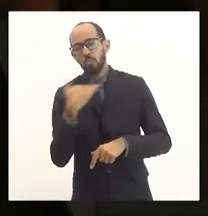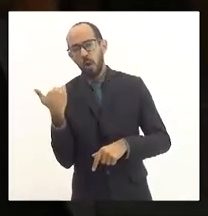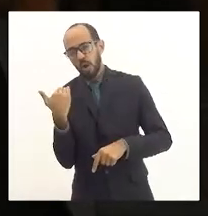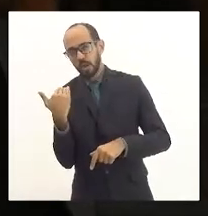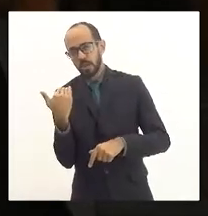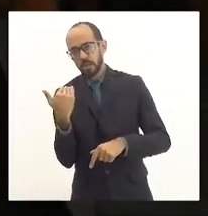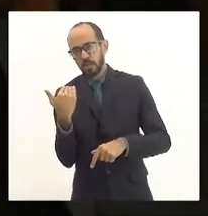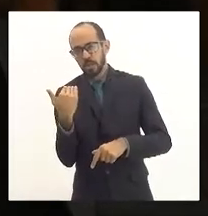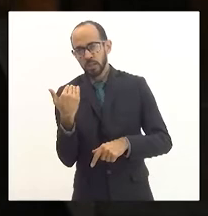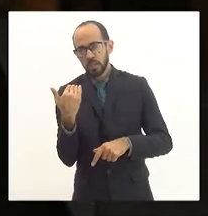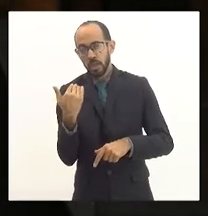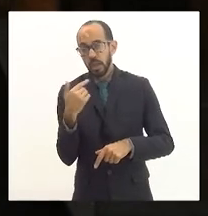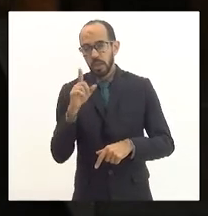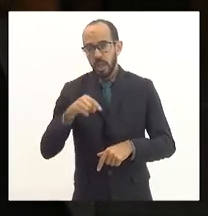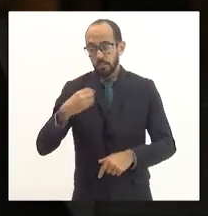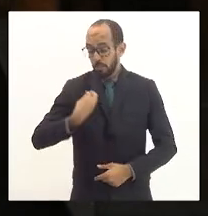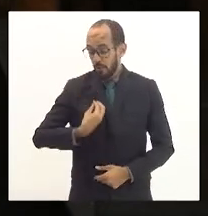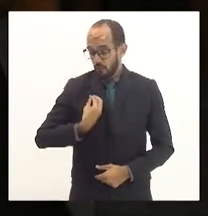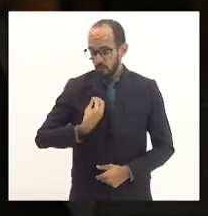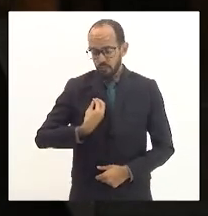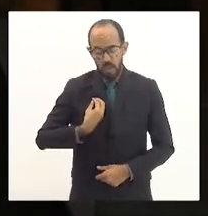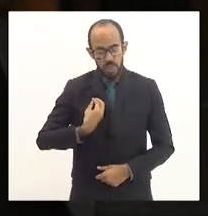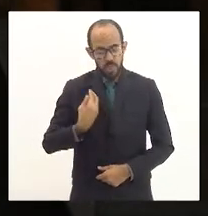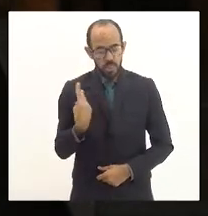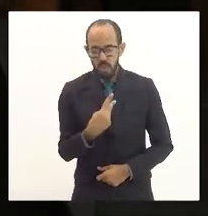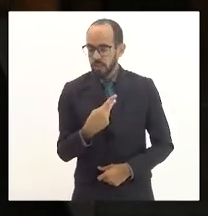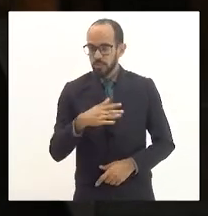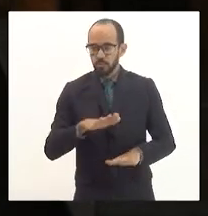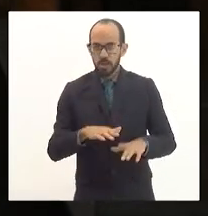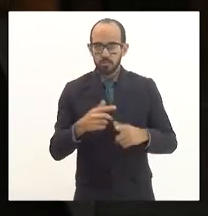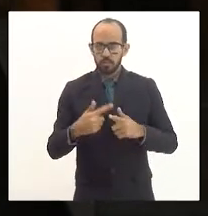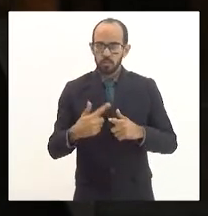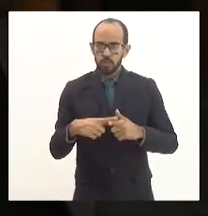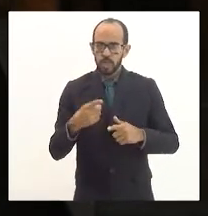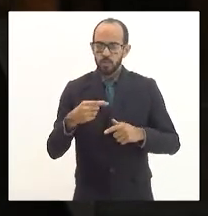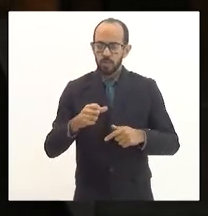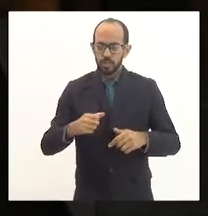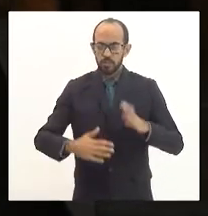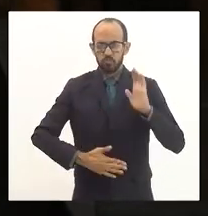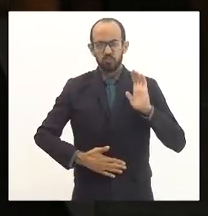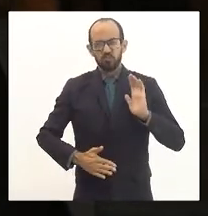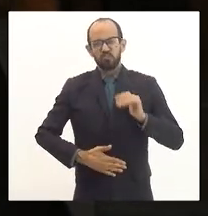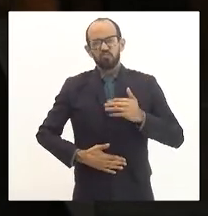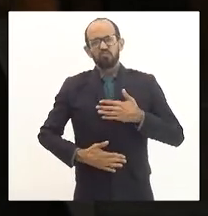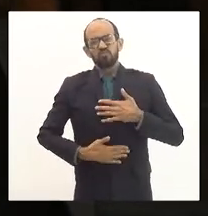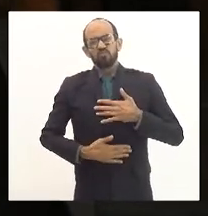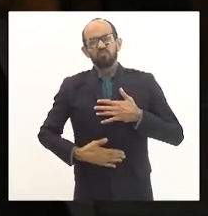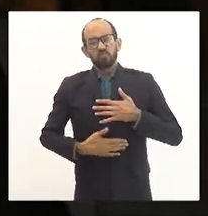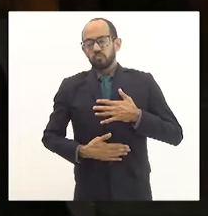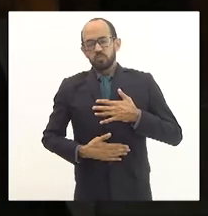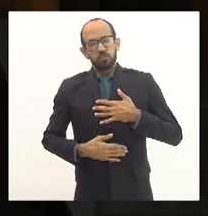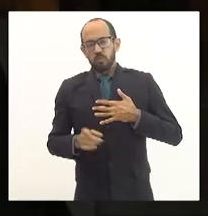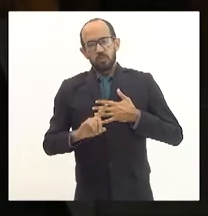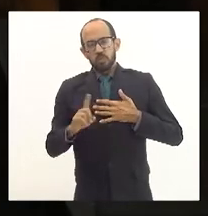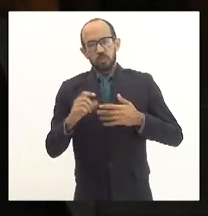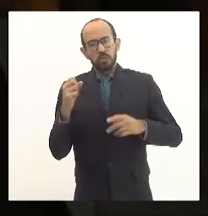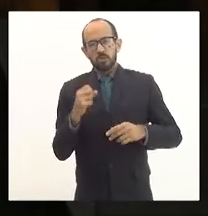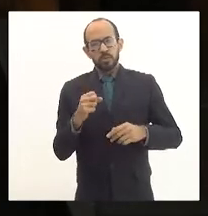quando tão fatiados não agem assim mas nesse momento que a gente vive